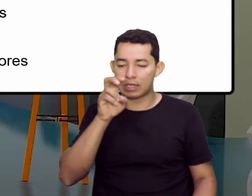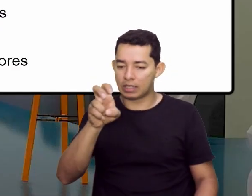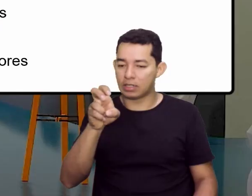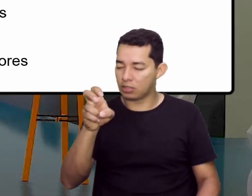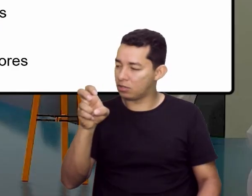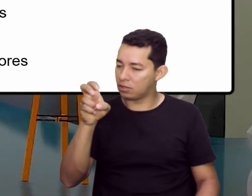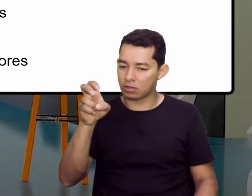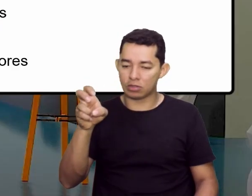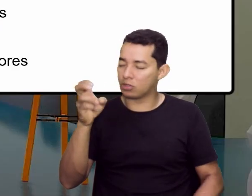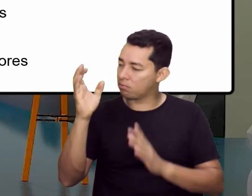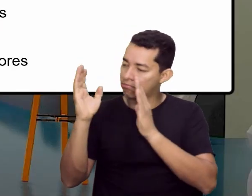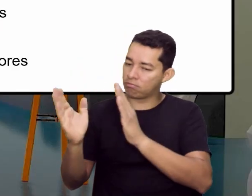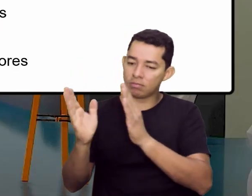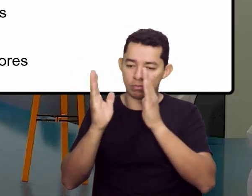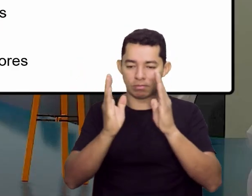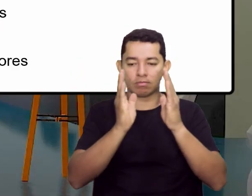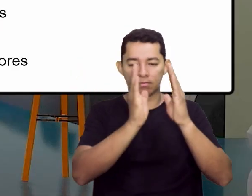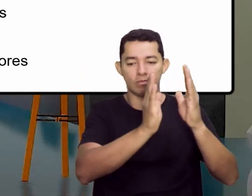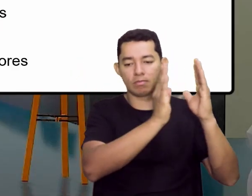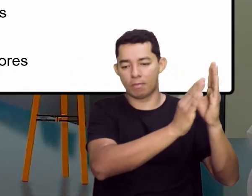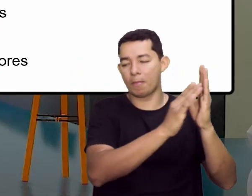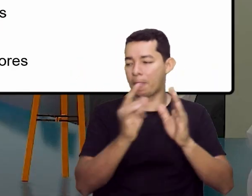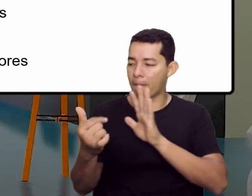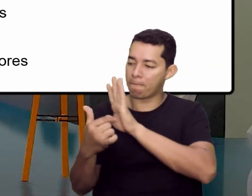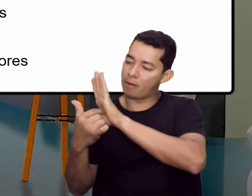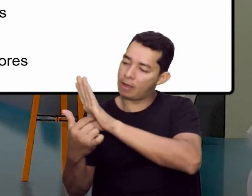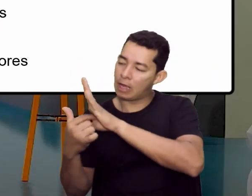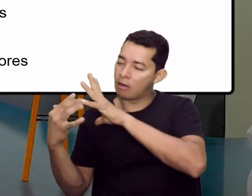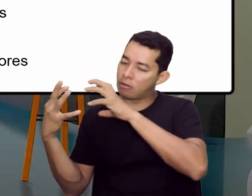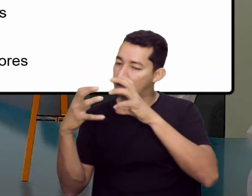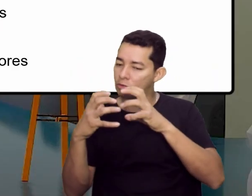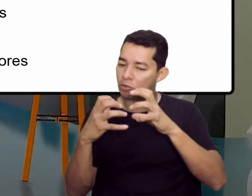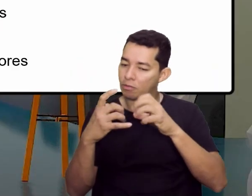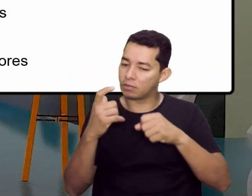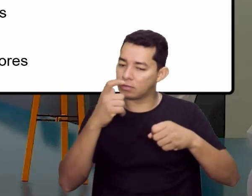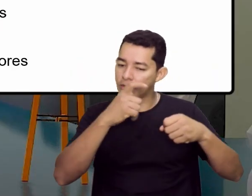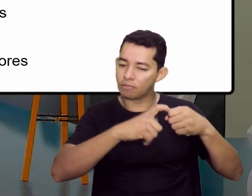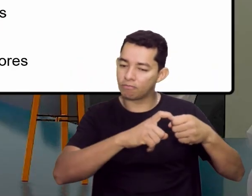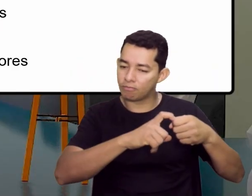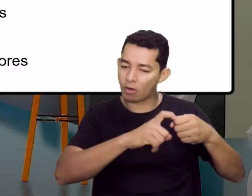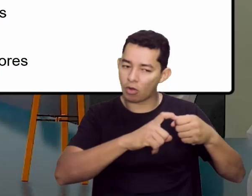a gente falou, né? Apresentação, conflito, né? E aí o momento de